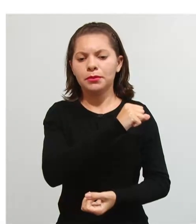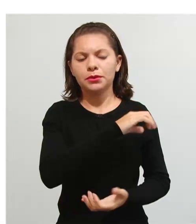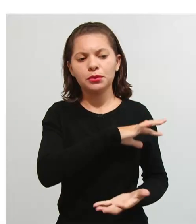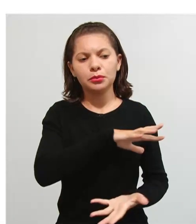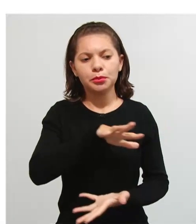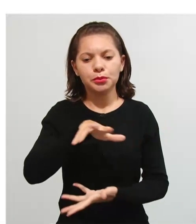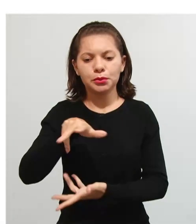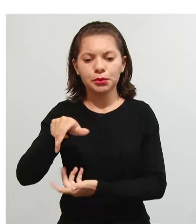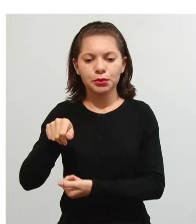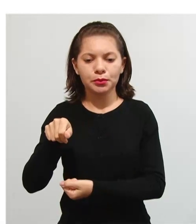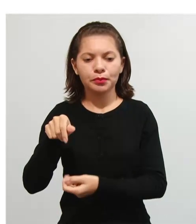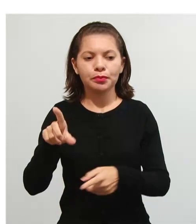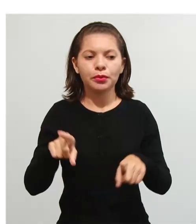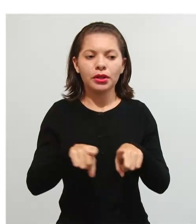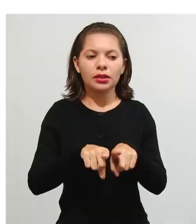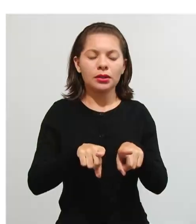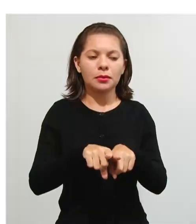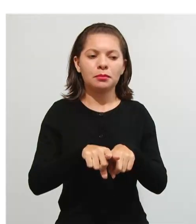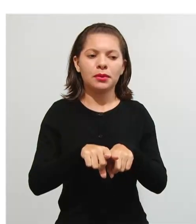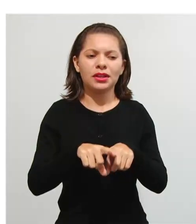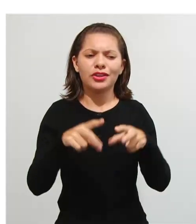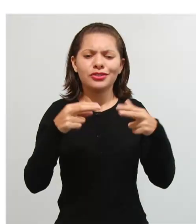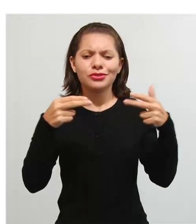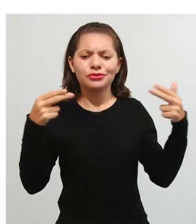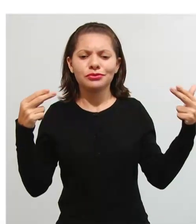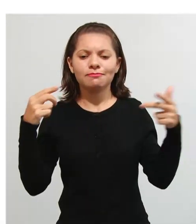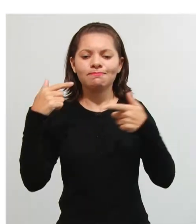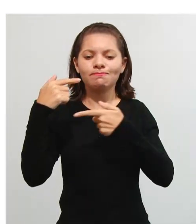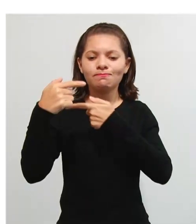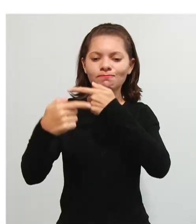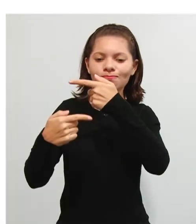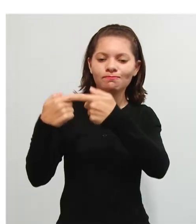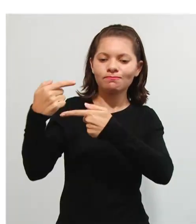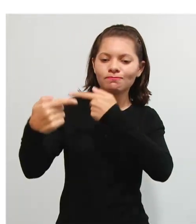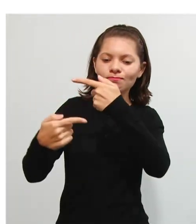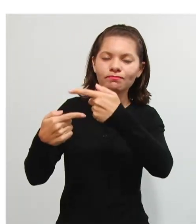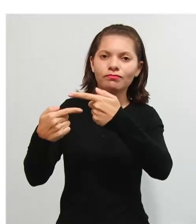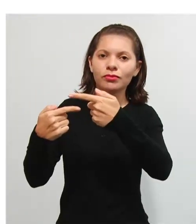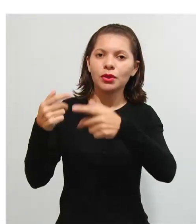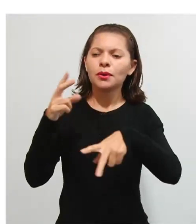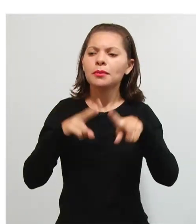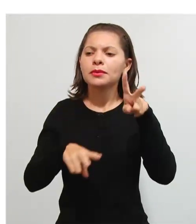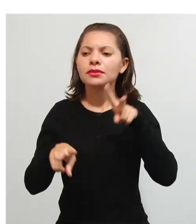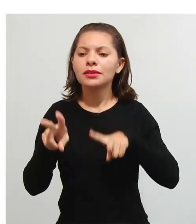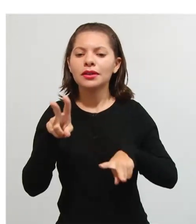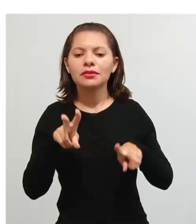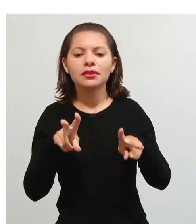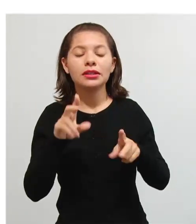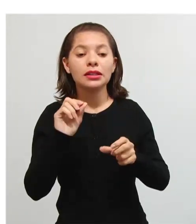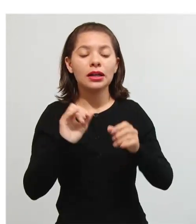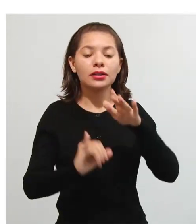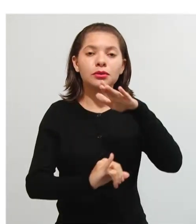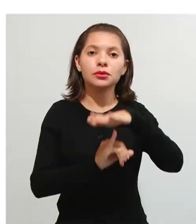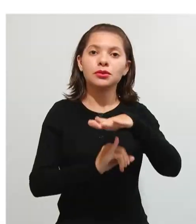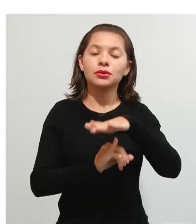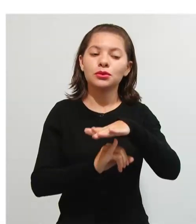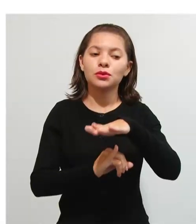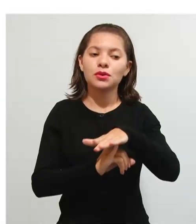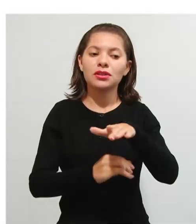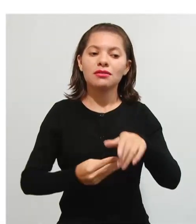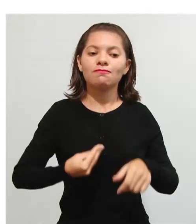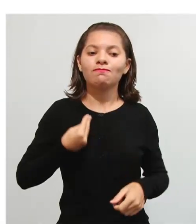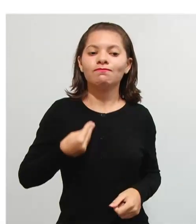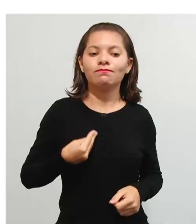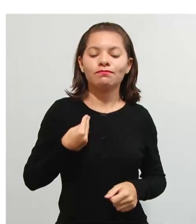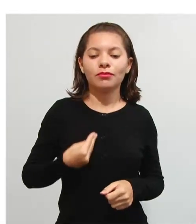Outra questão é a diversidade de gerações. A gente observa hoje que as organizações elas têm uma realidade